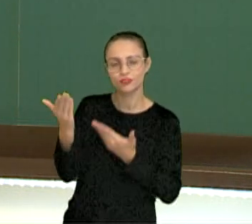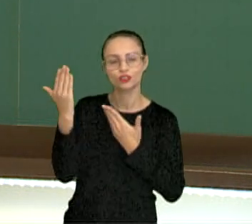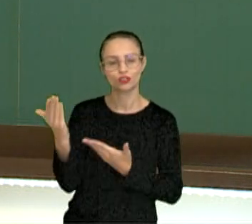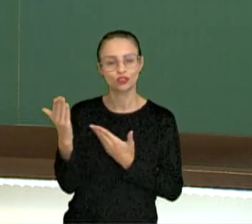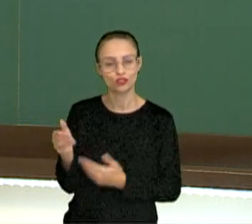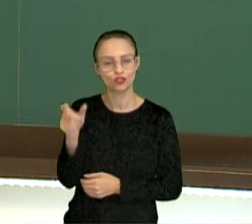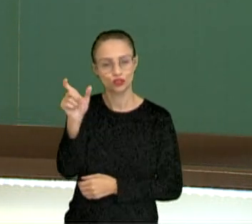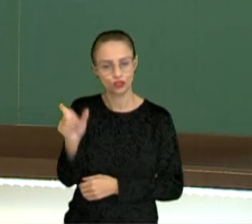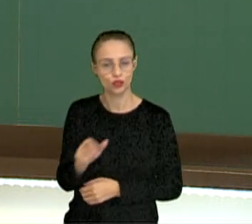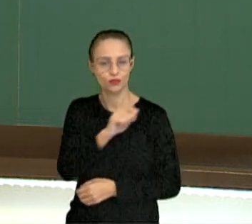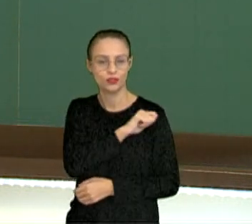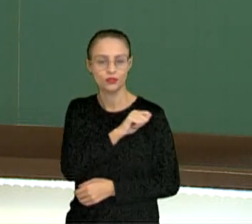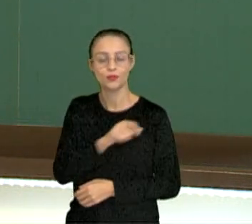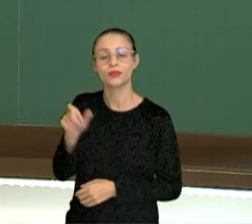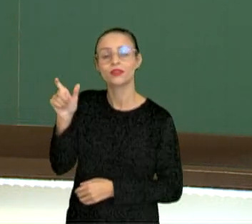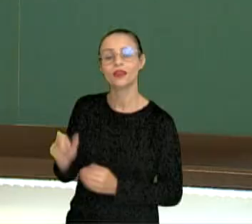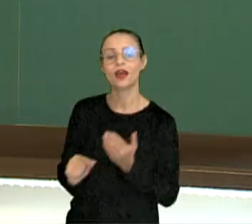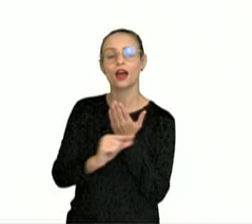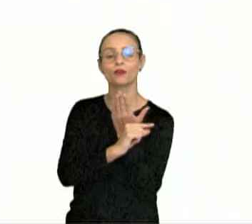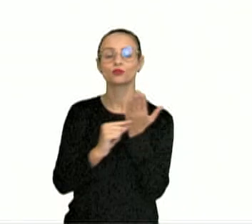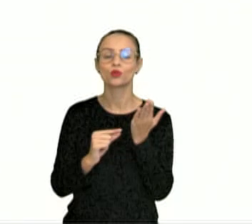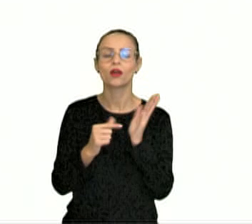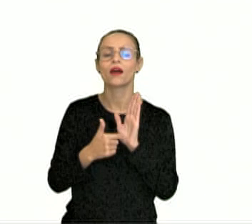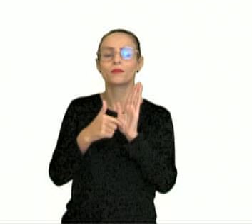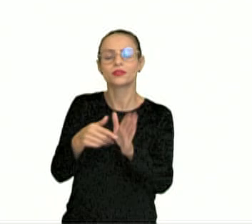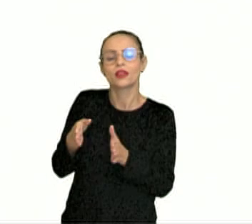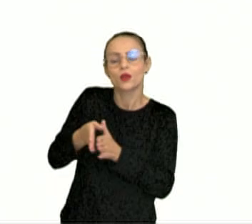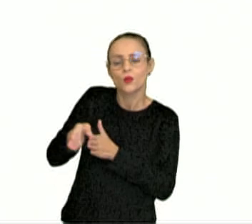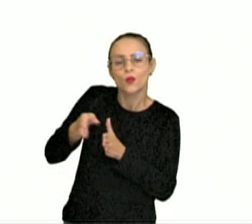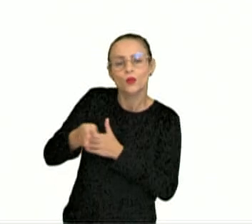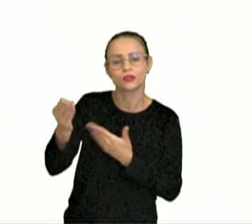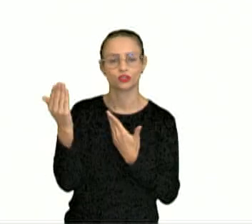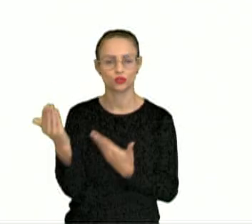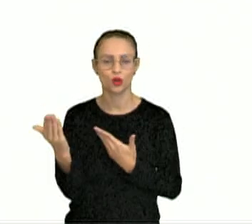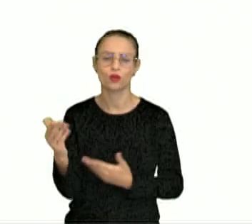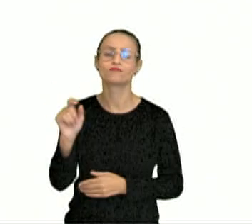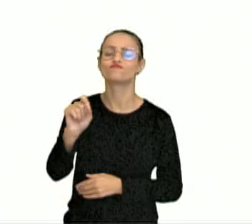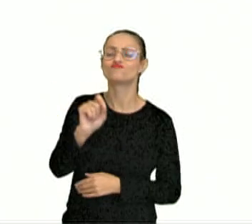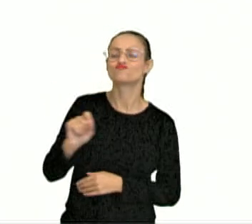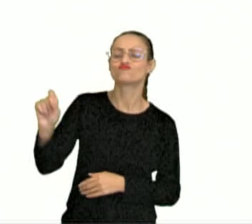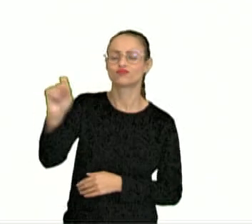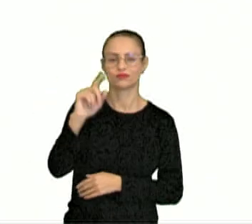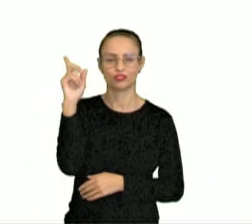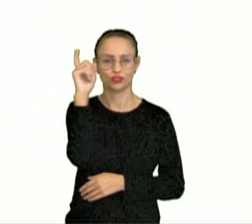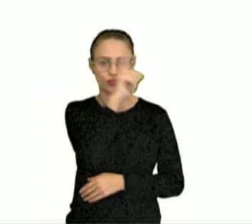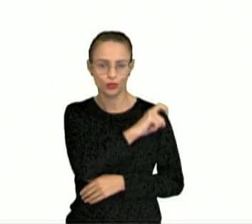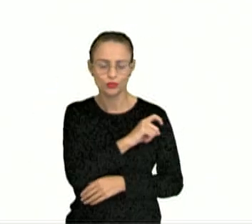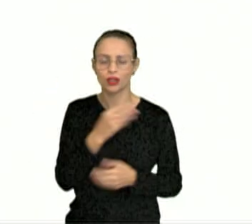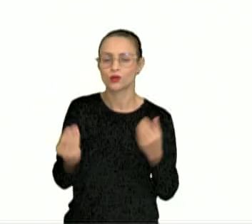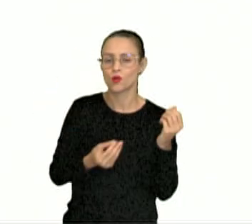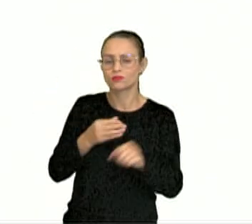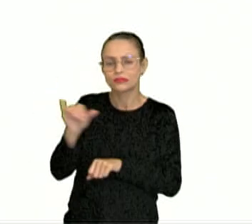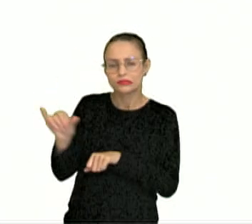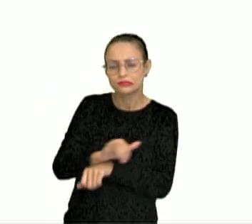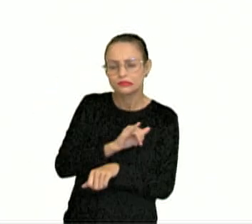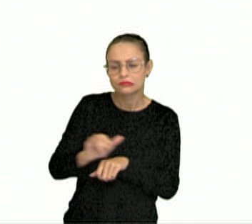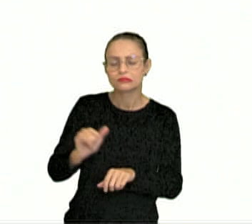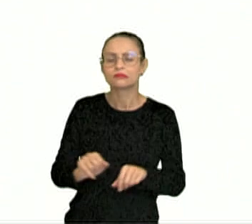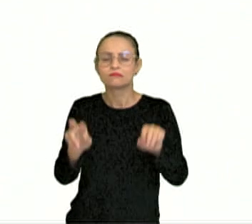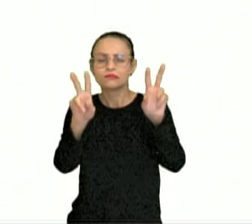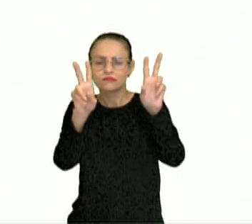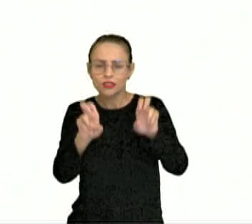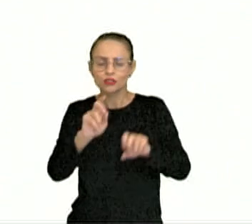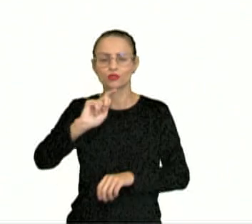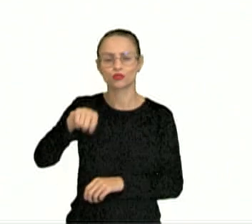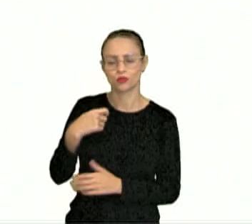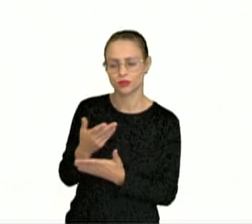Beatriz Sofia Alves apresenta conselhos a jovens que têm dificuldade para lidar com questões relacionadas